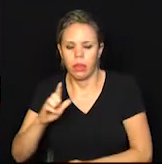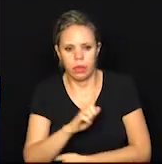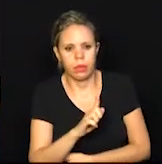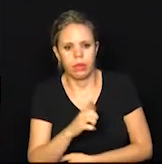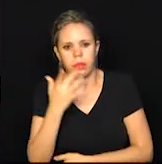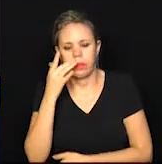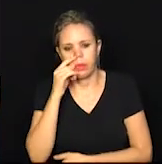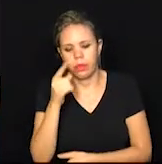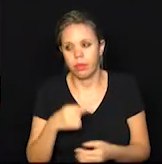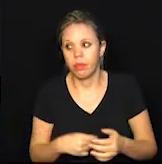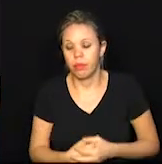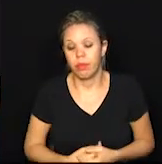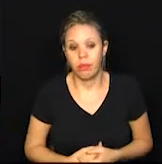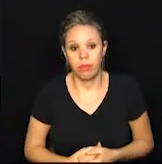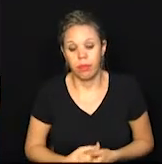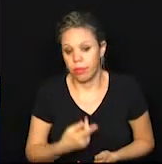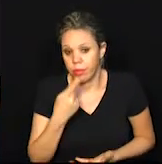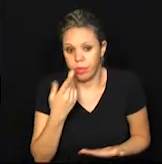Ouro Verde, tem